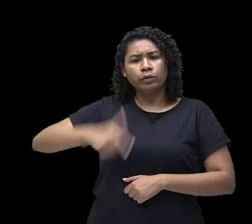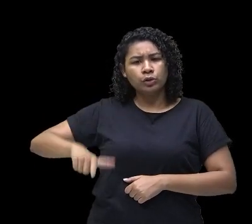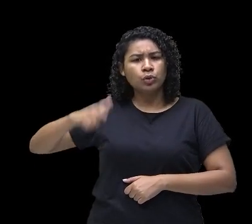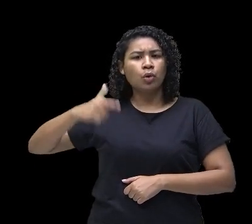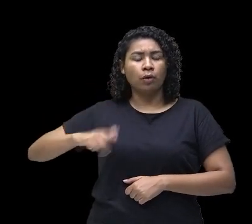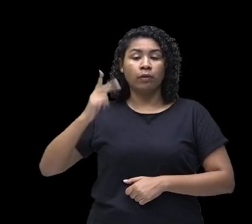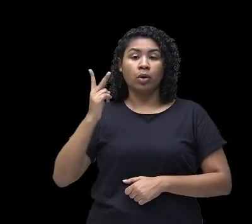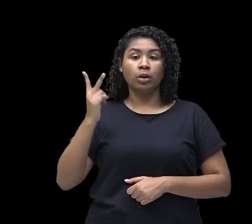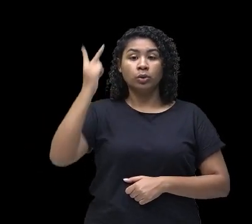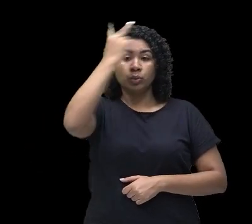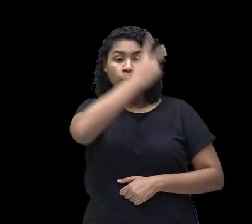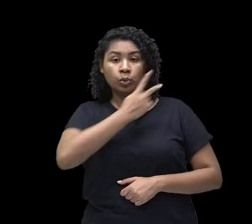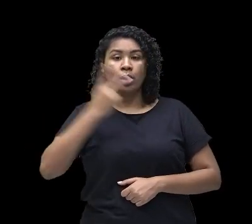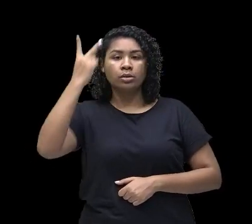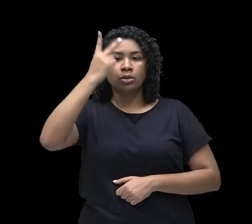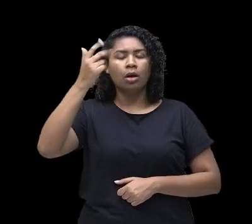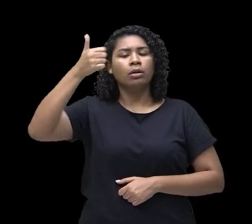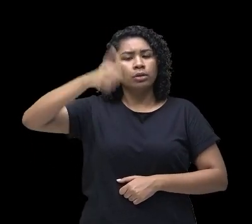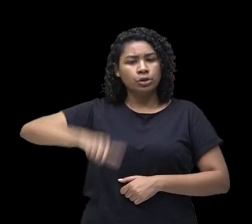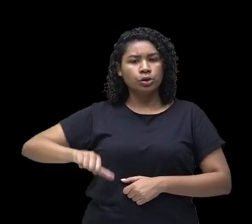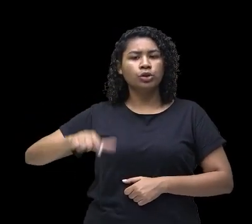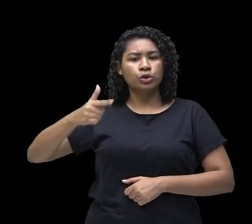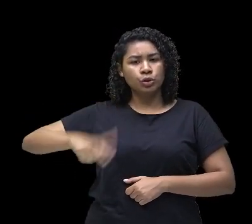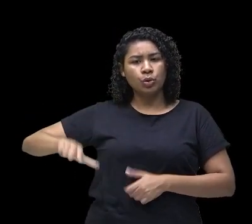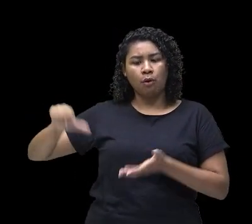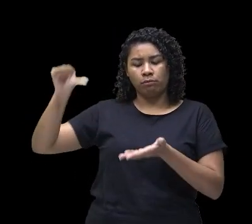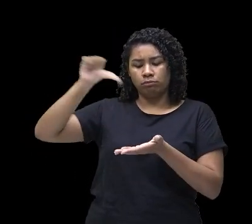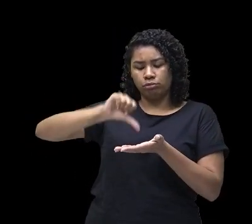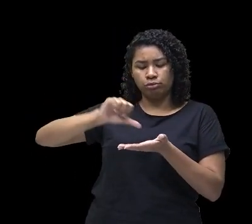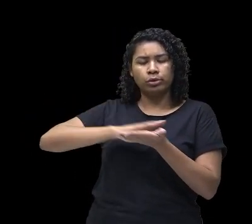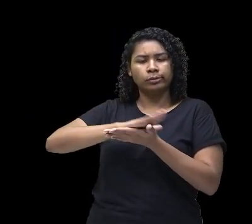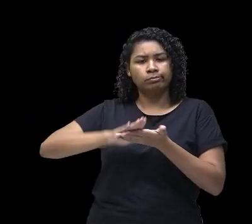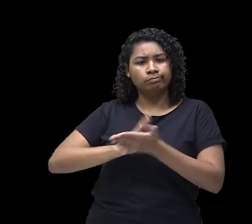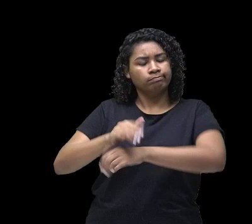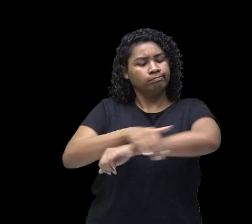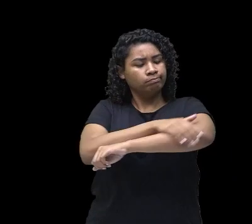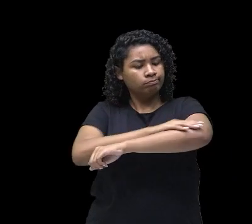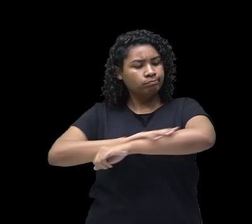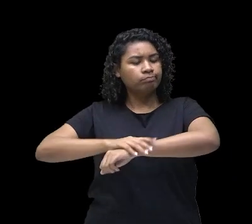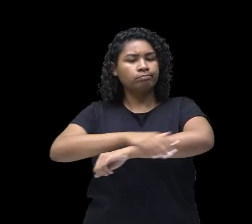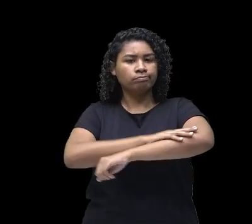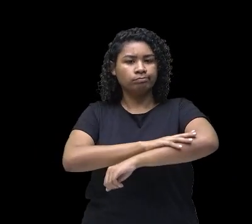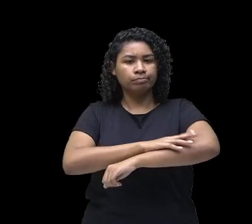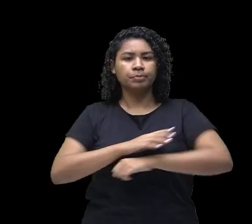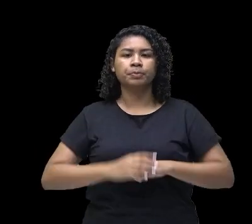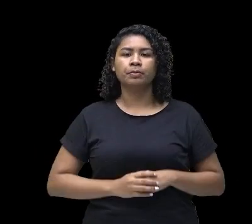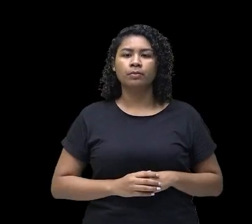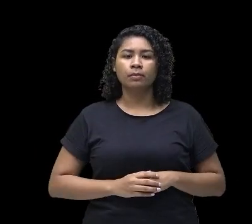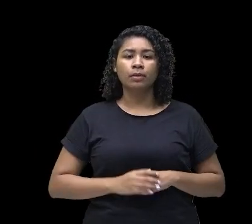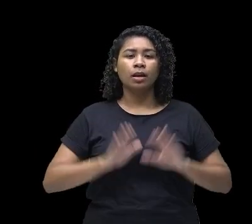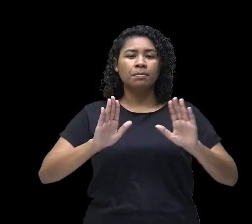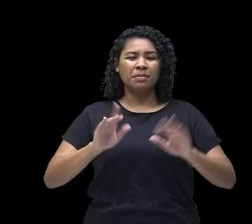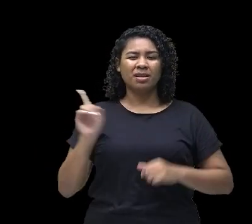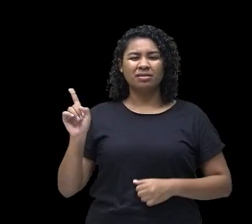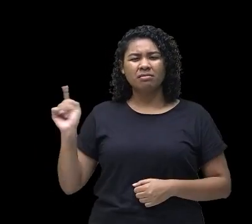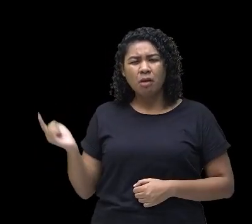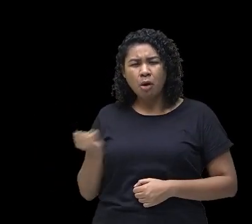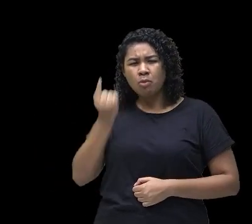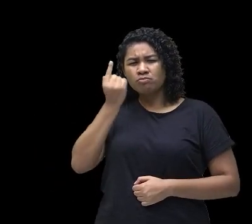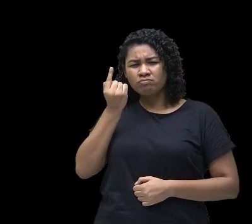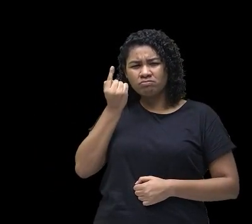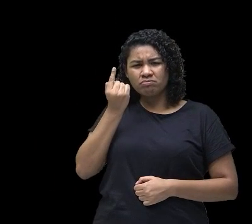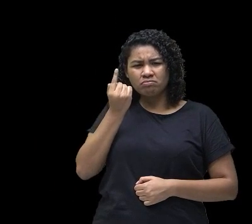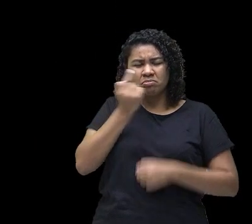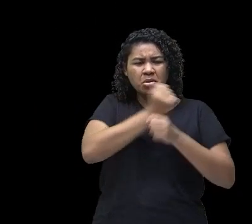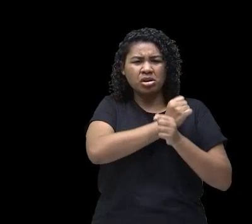cada 2 horas, nós devemos passar o protetor novamente. Porém, ele não é a única forma de proteção